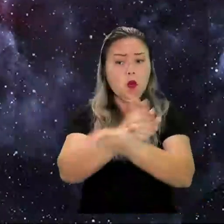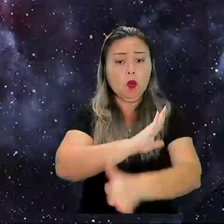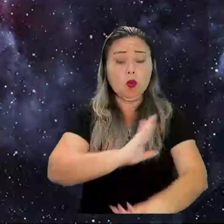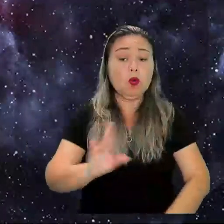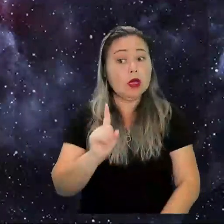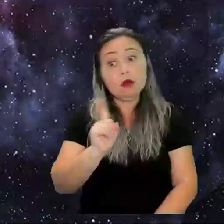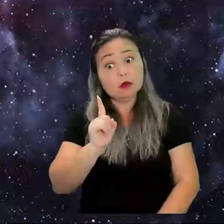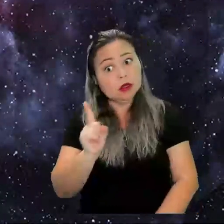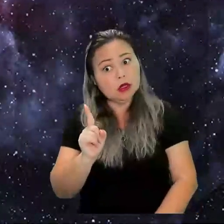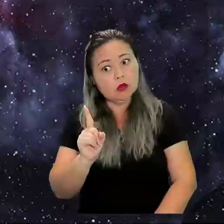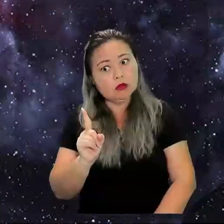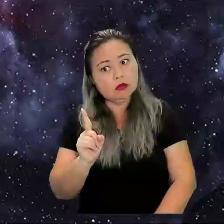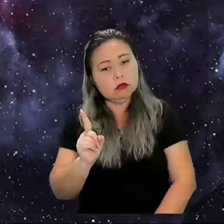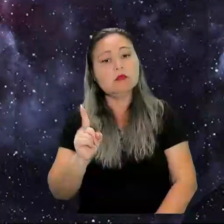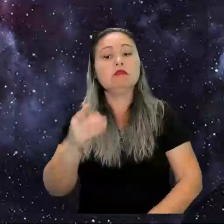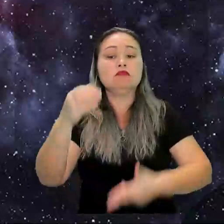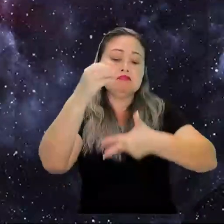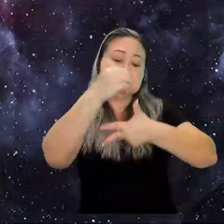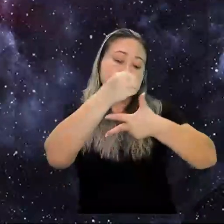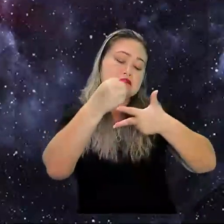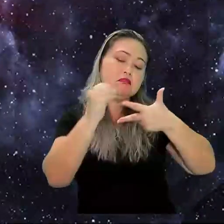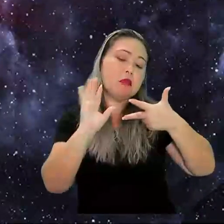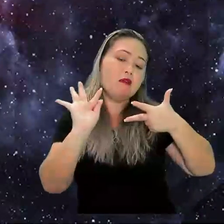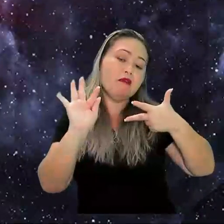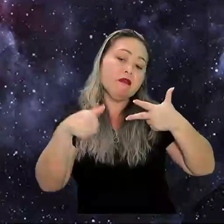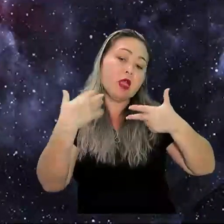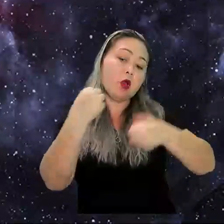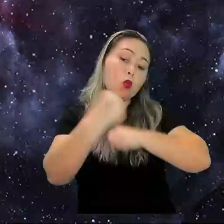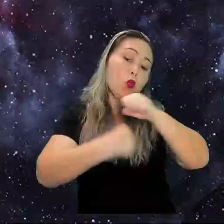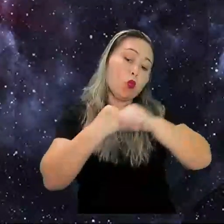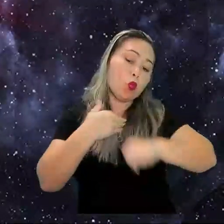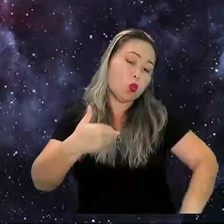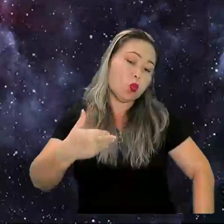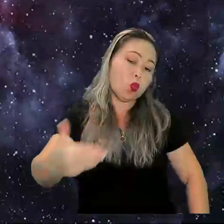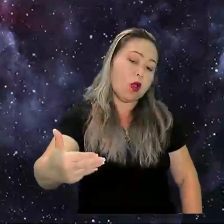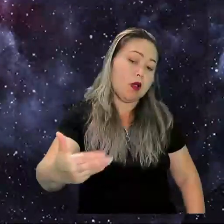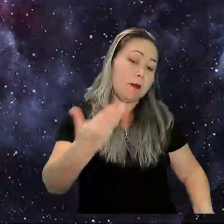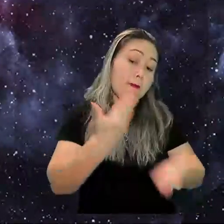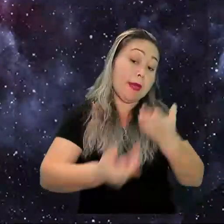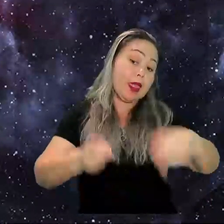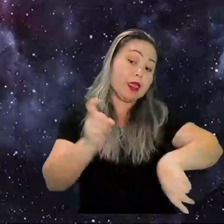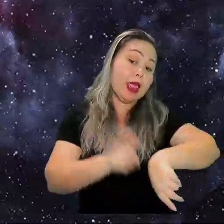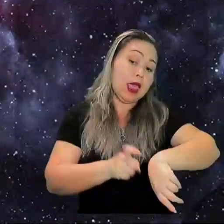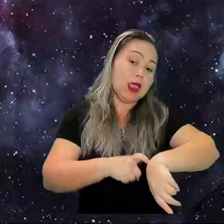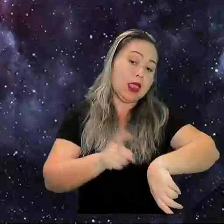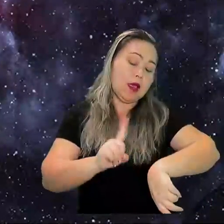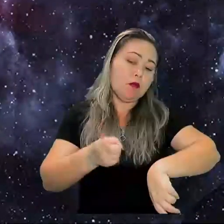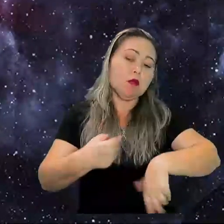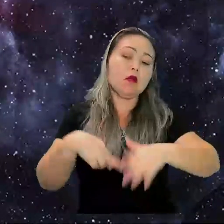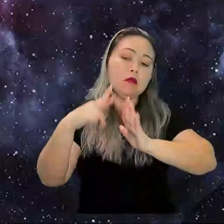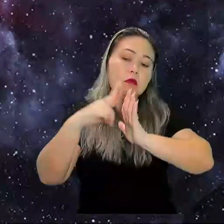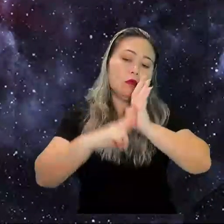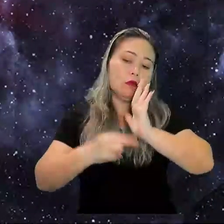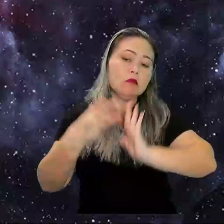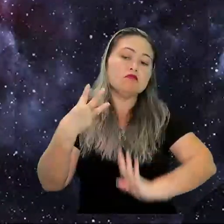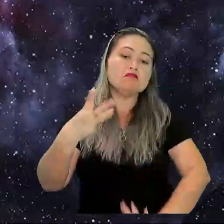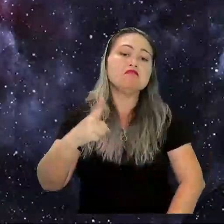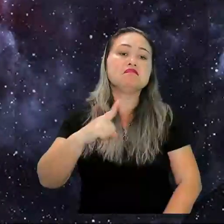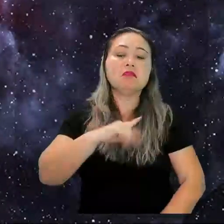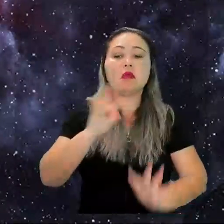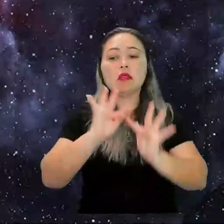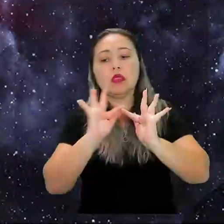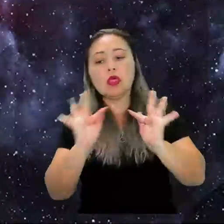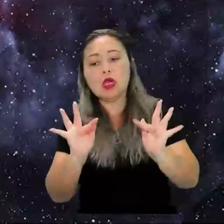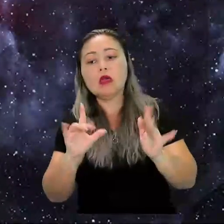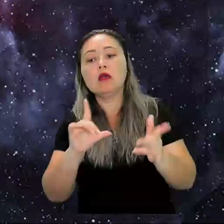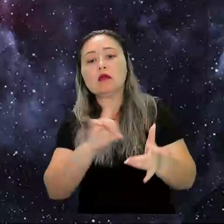acabou. Acabou não. O Enem é só lá no final do ano. Verdade. Não dá para perder tempo. E regra de 3 também, tá? Regra de 3 simples.